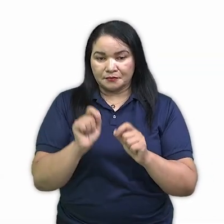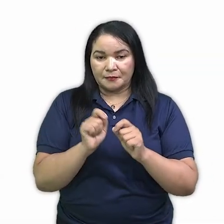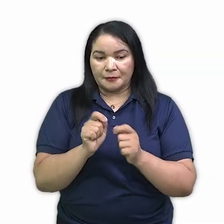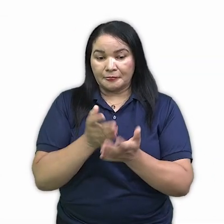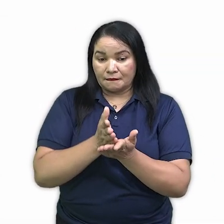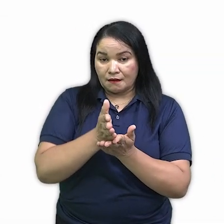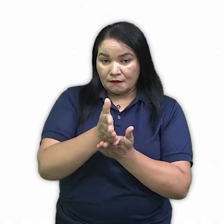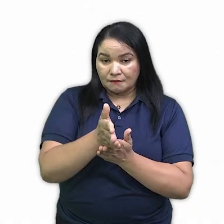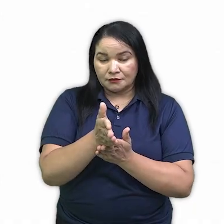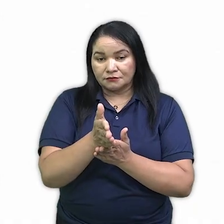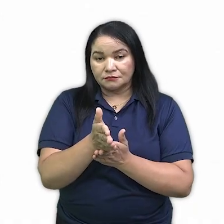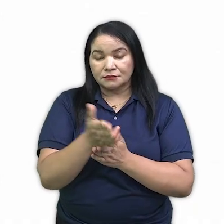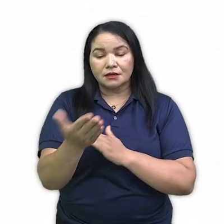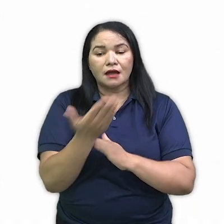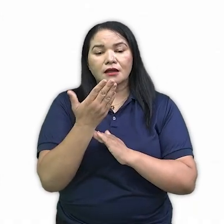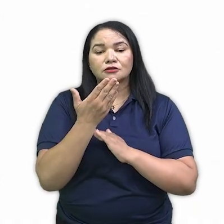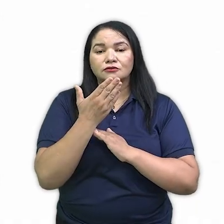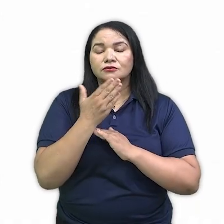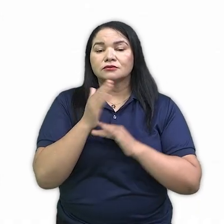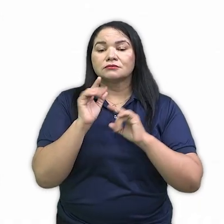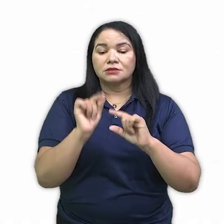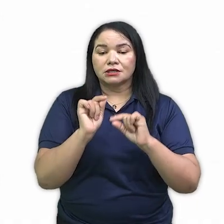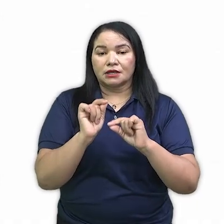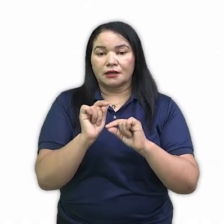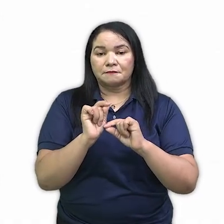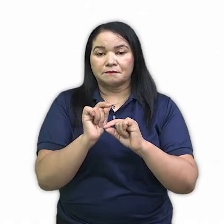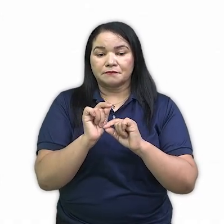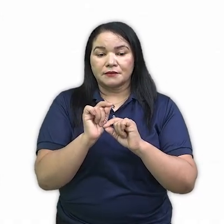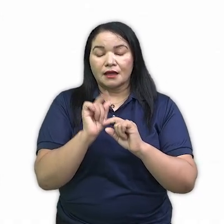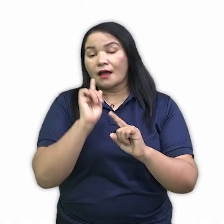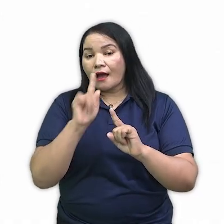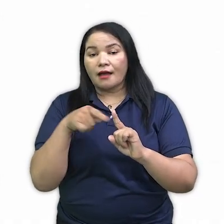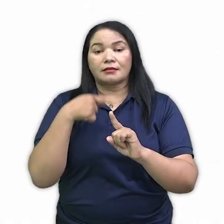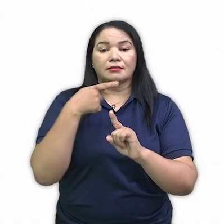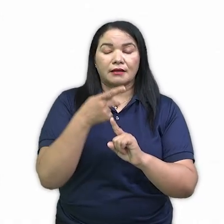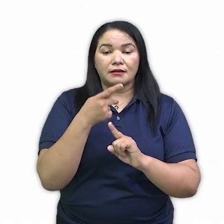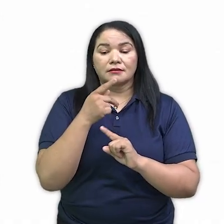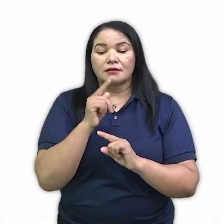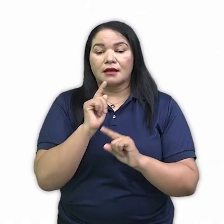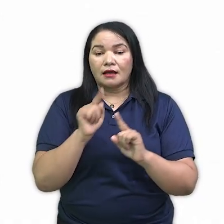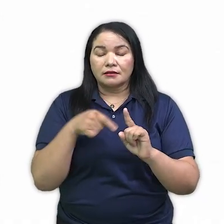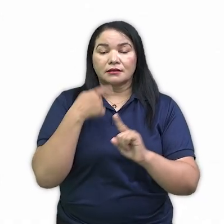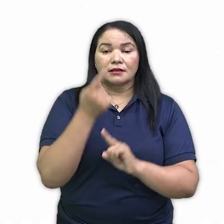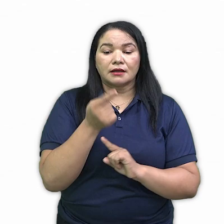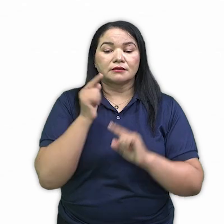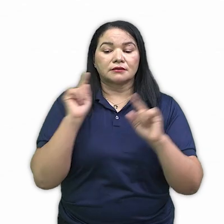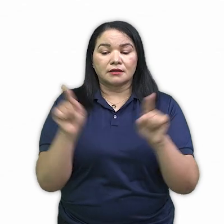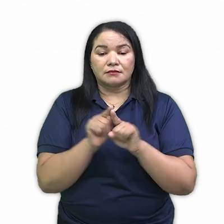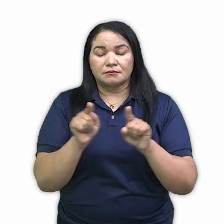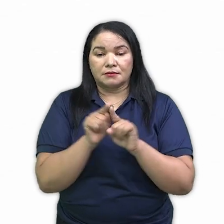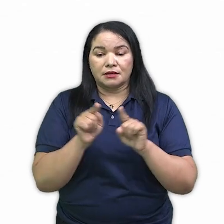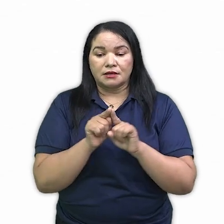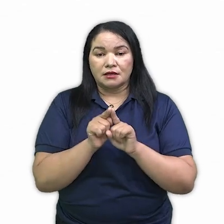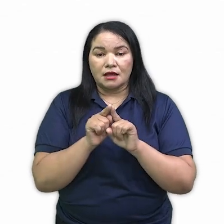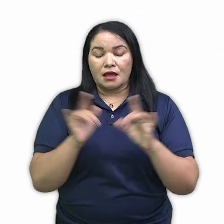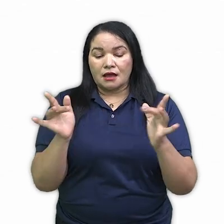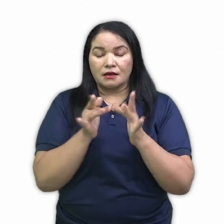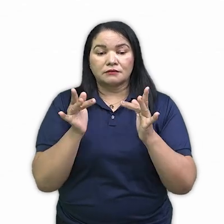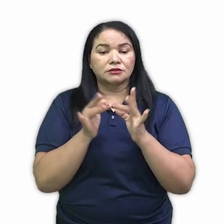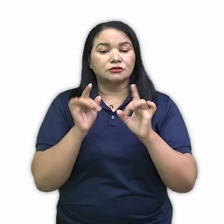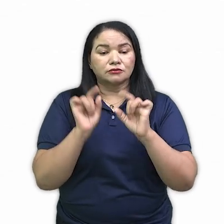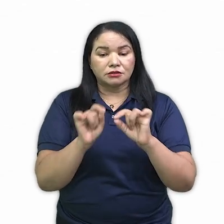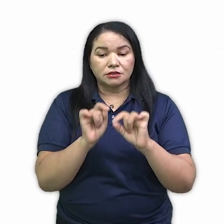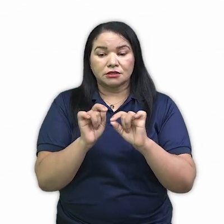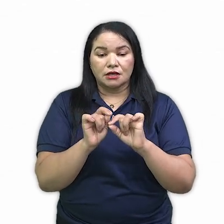Aprender os caminhos que nos conduzem para fora de nós e facilitem nossas ligações com essa